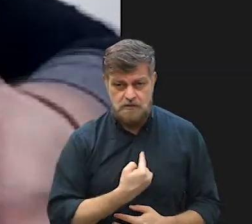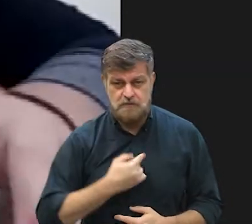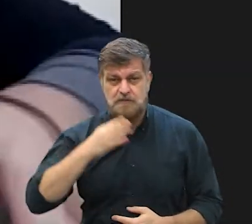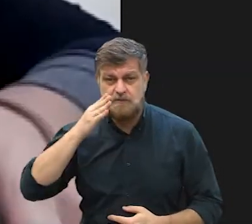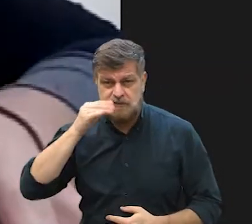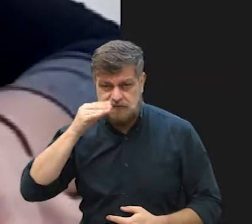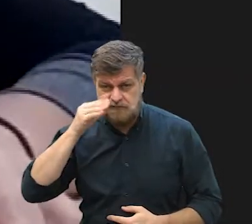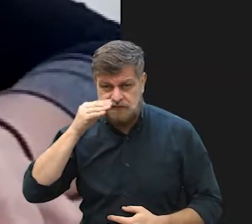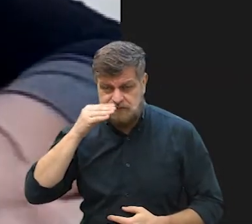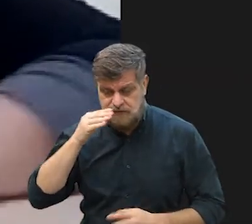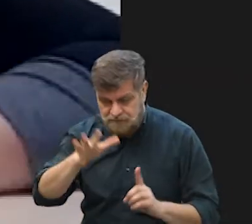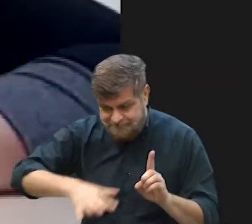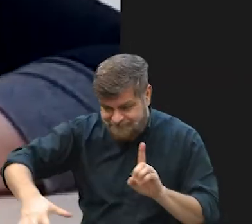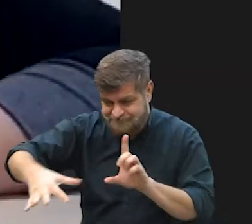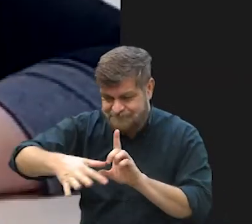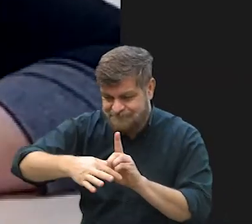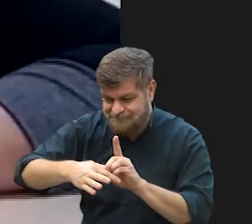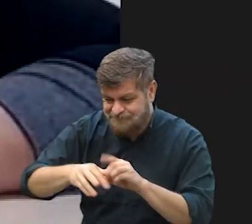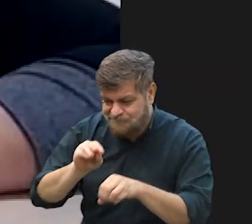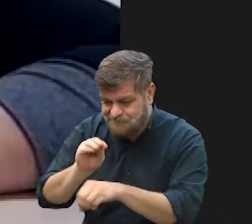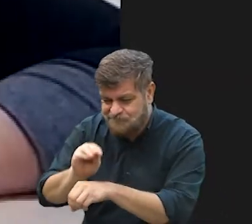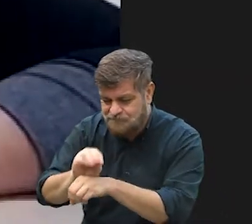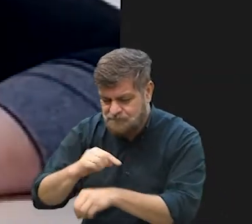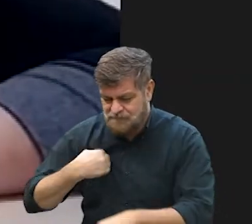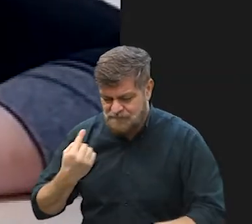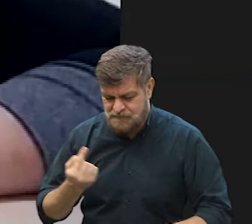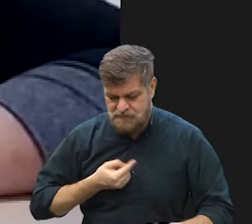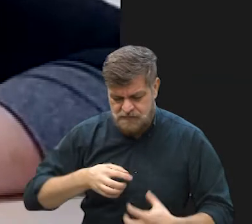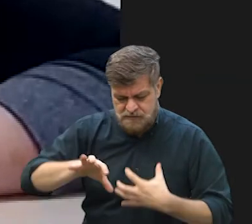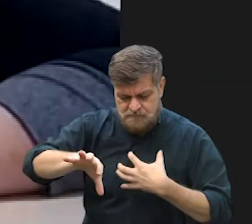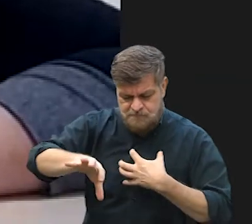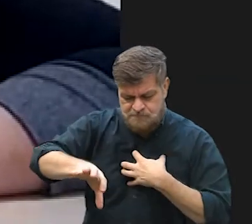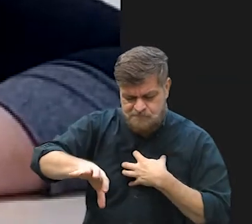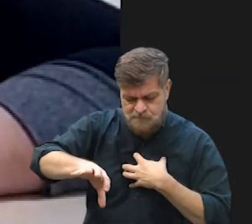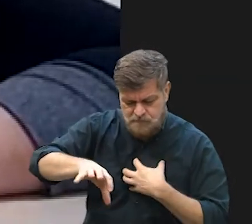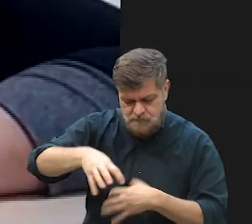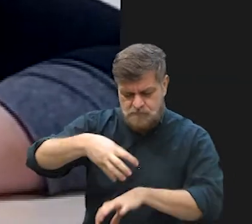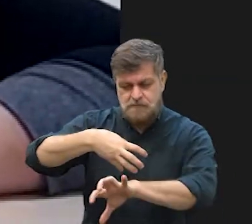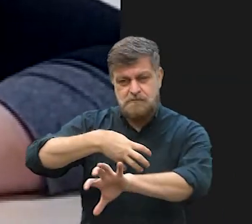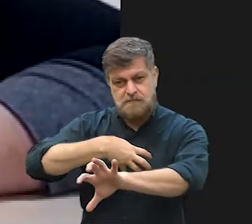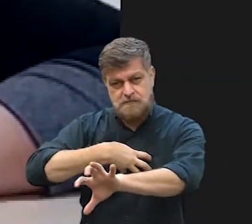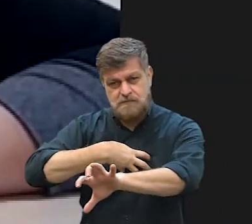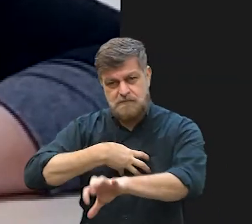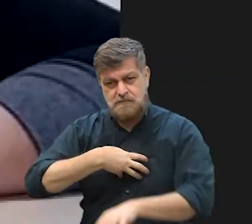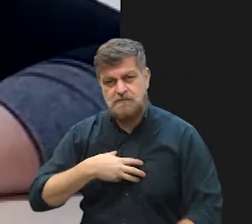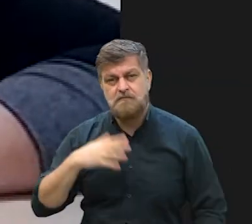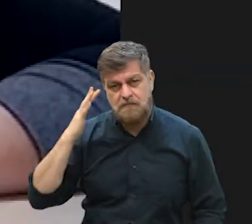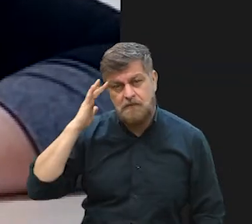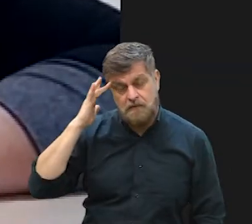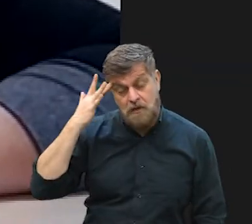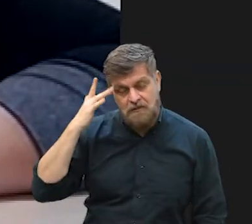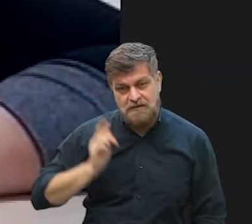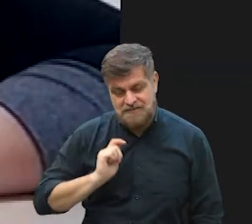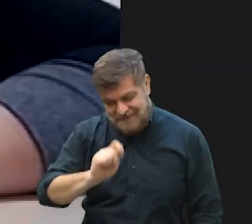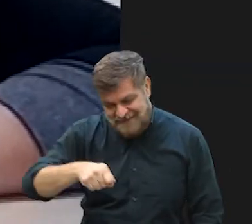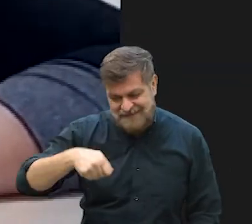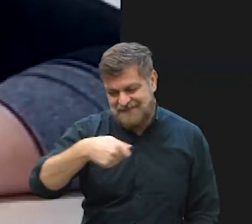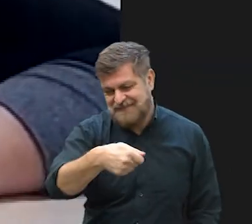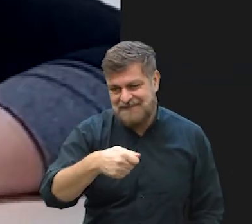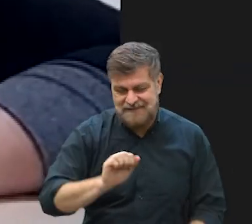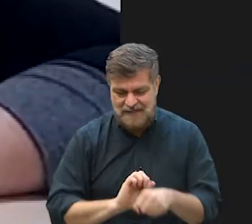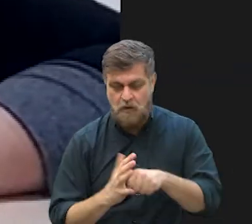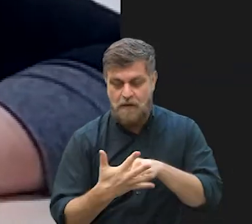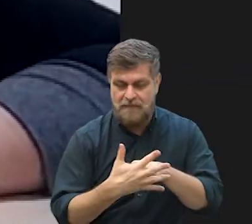linha de frente com eles, e a gente se colocou muito no lugar do outro. Então, eu acho que empatia, essa pandemia trouxe